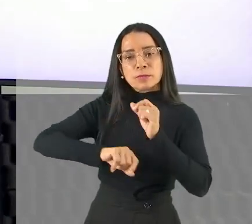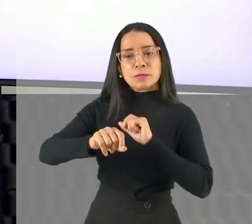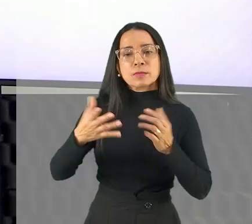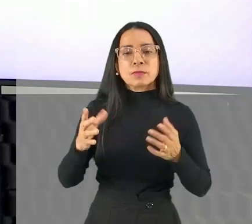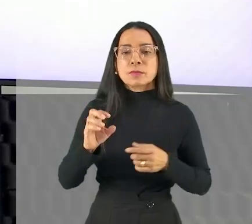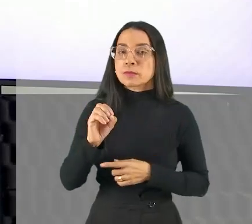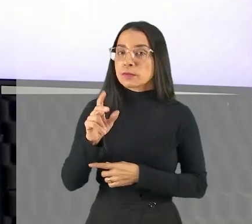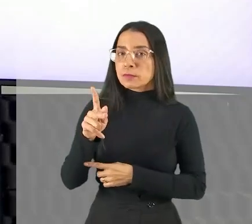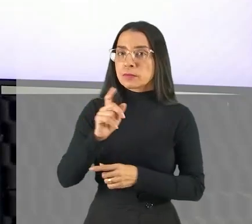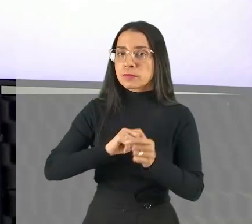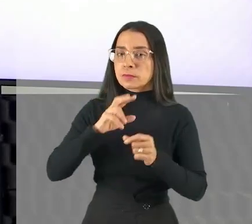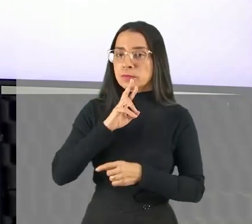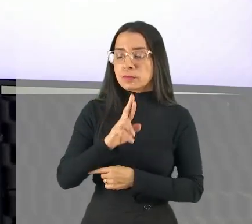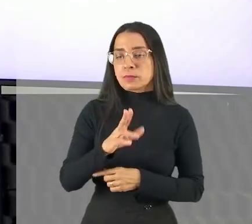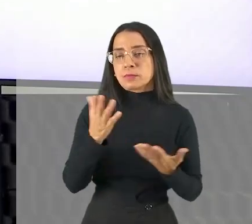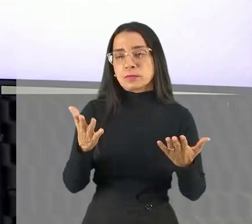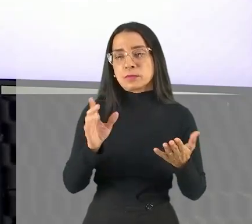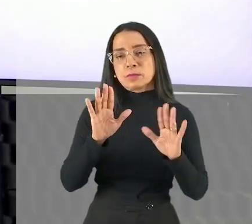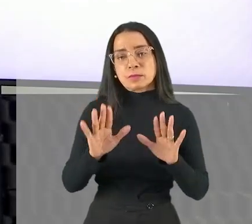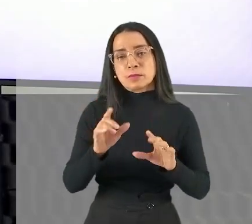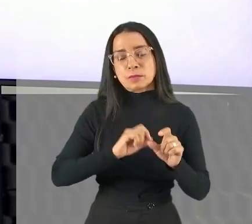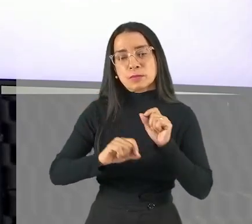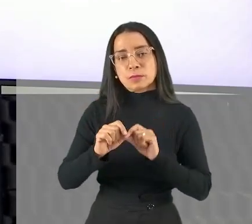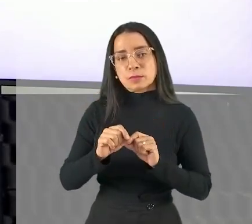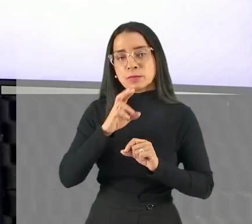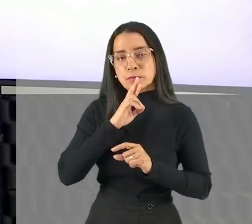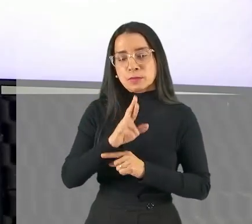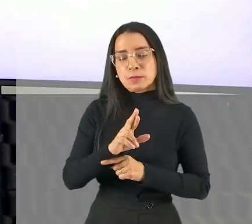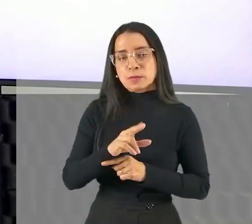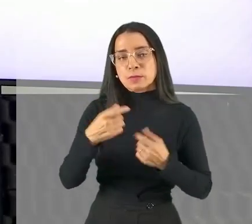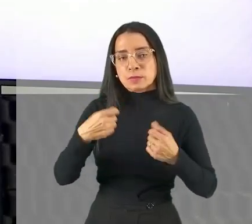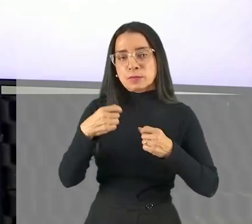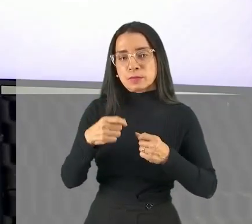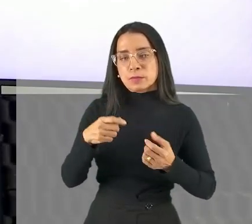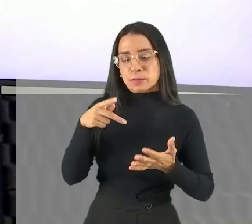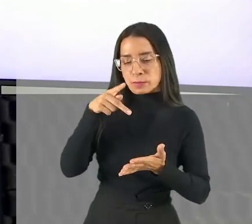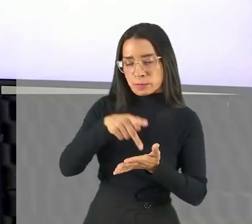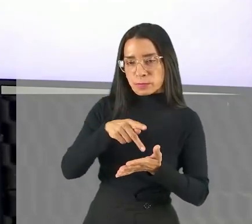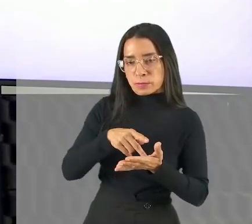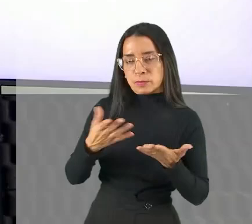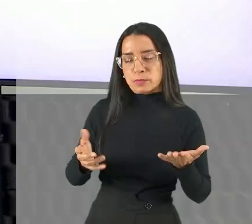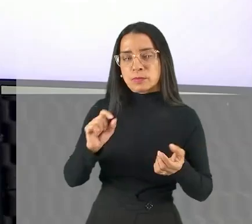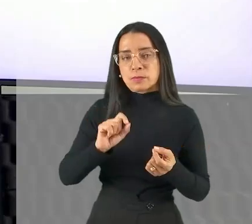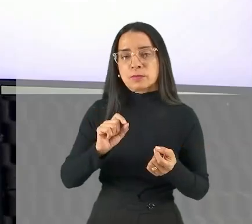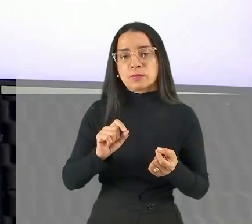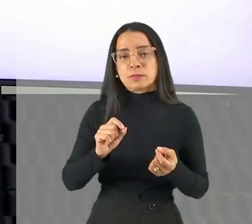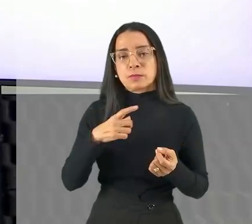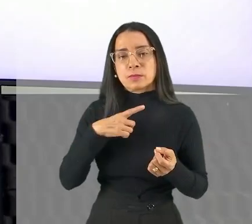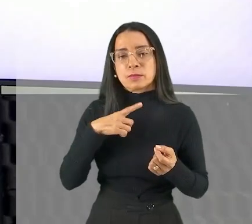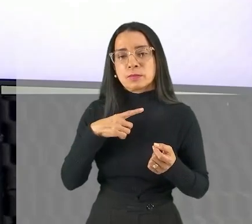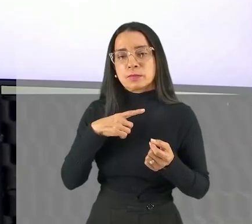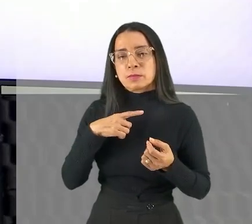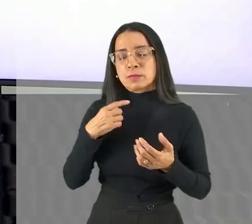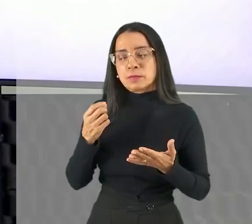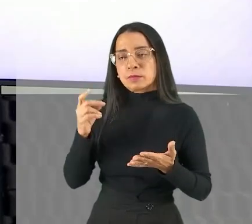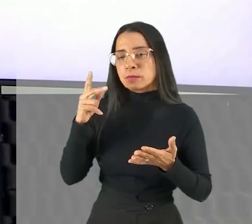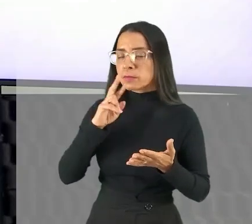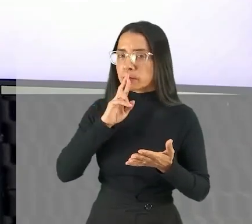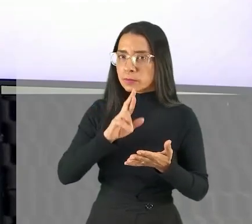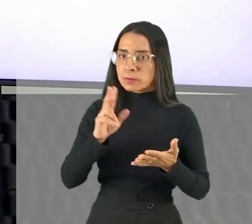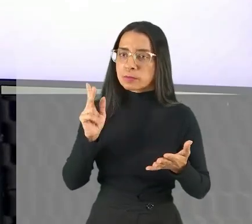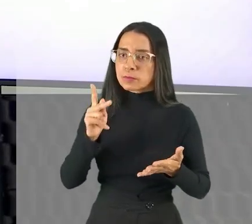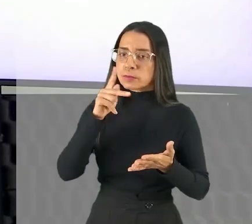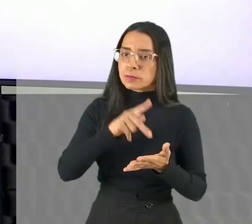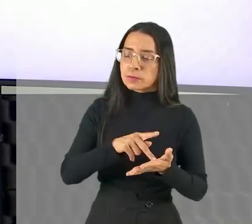e marca como verdadeira. Mas não é só a alternativa que tem que estar verdadeira. Tem que ser uma alternativa que tenha uma afirmação verdadeira e que